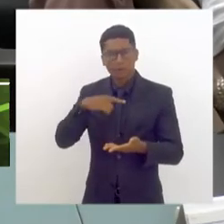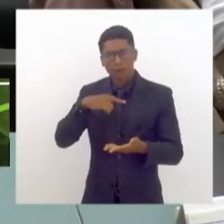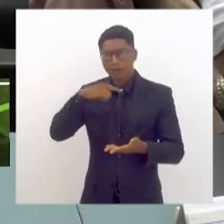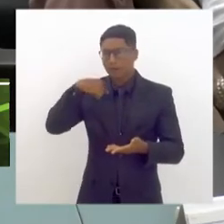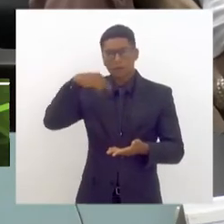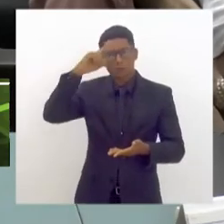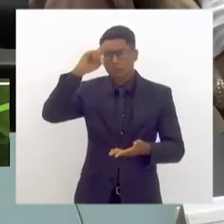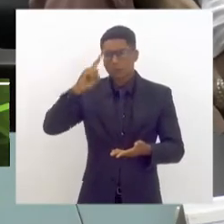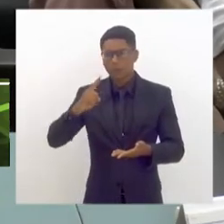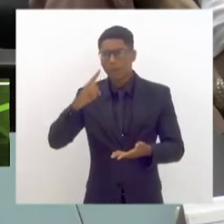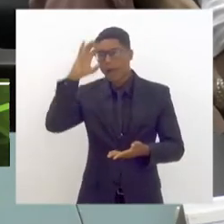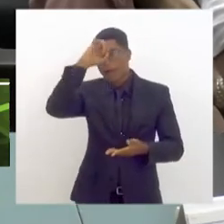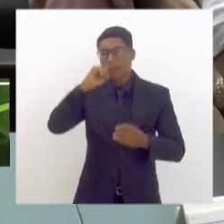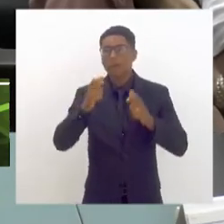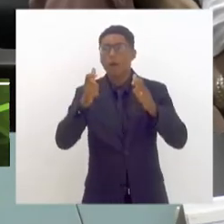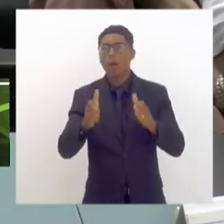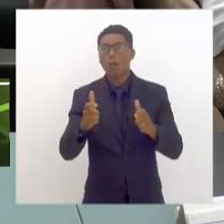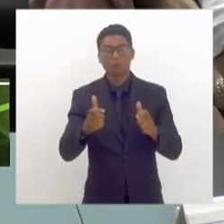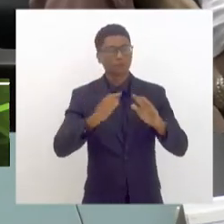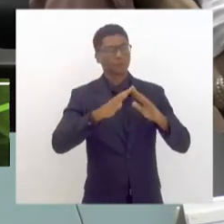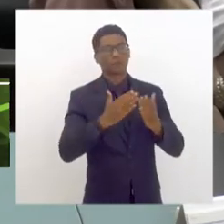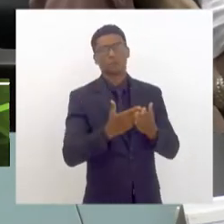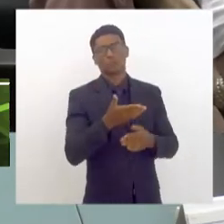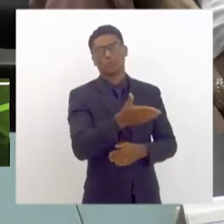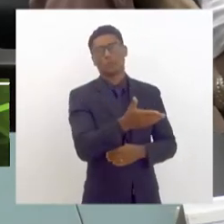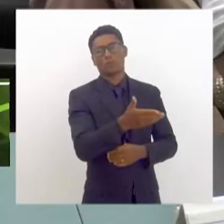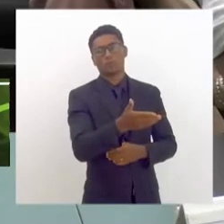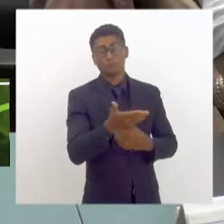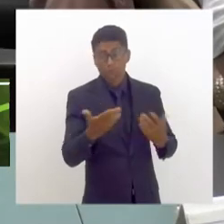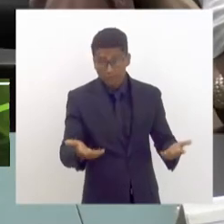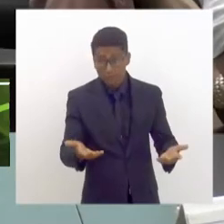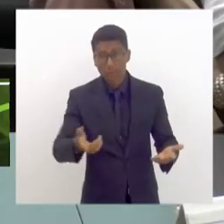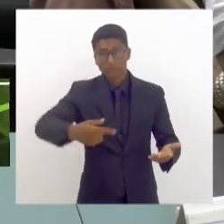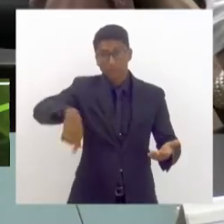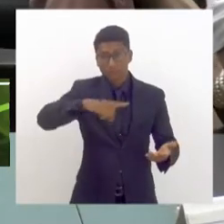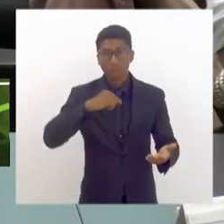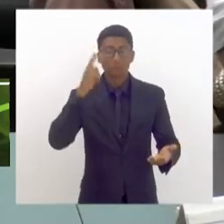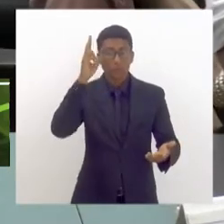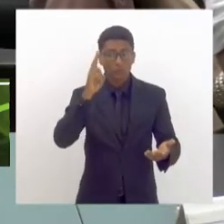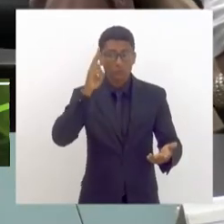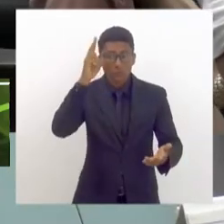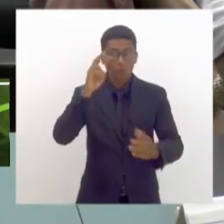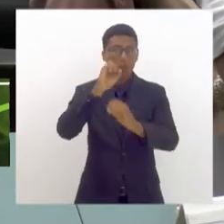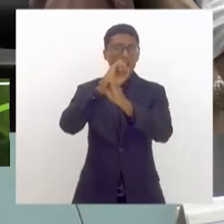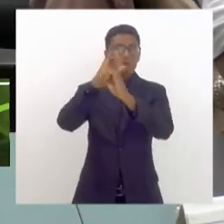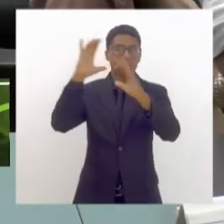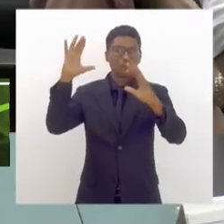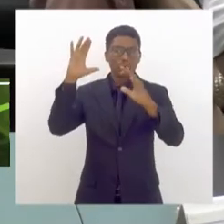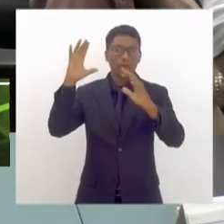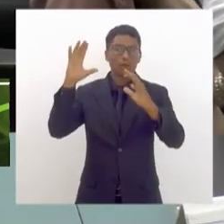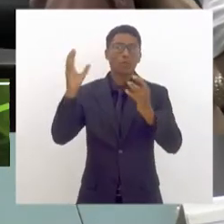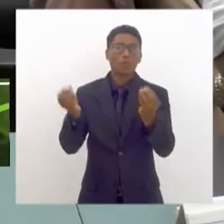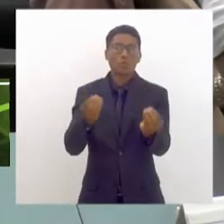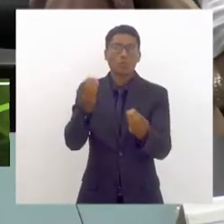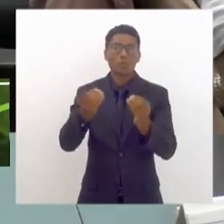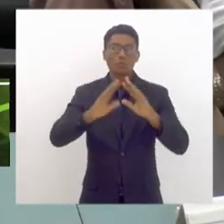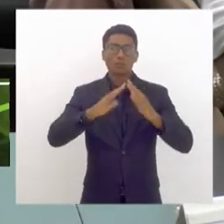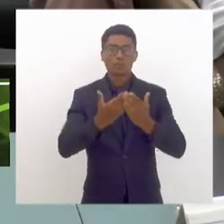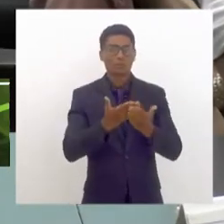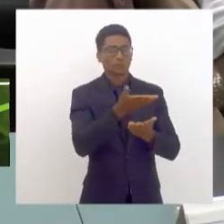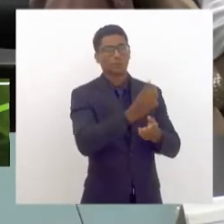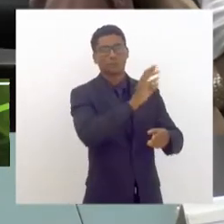escola é uma porta de entrada para os nossos sonhos, assim. Então, quando a gente sai desse espaço, quando a gente sai desse ambiente,